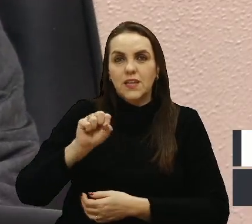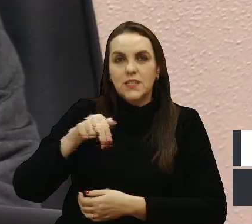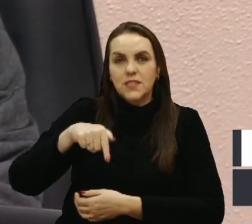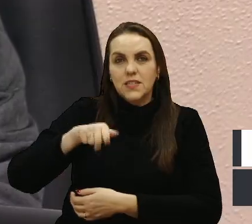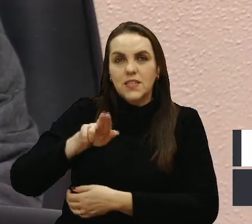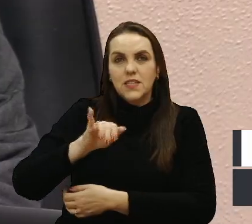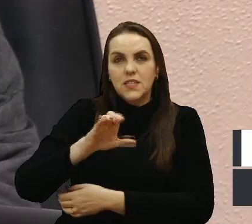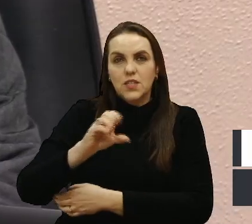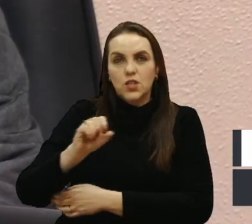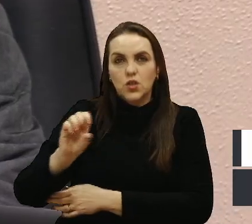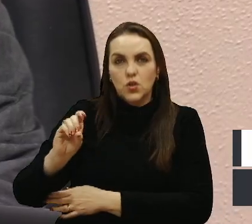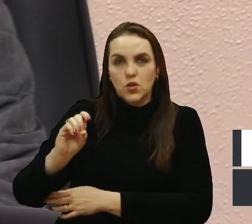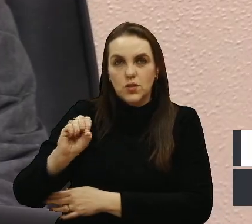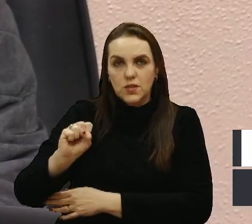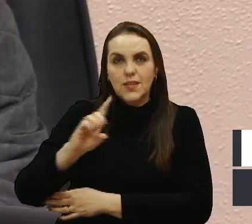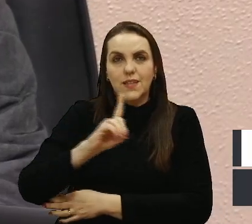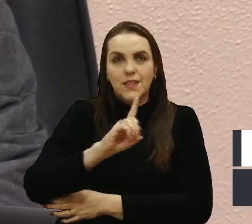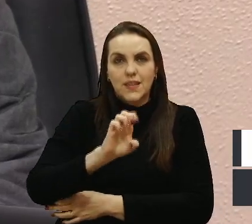Solicito